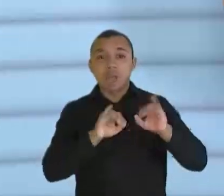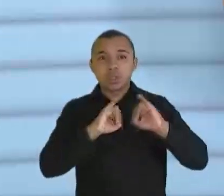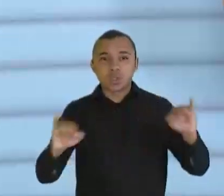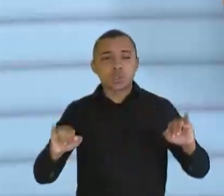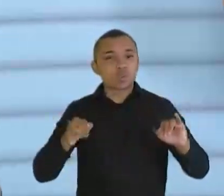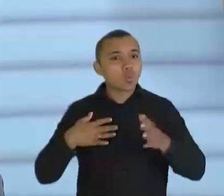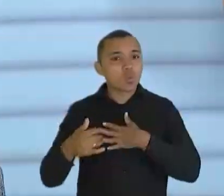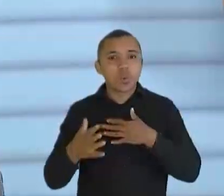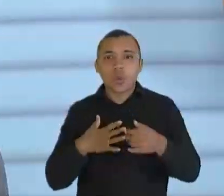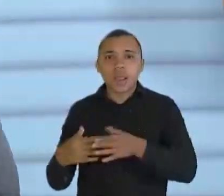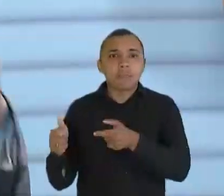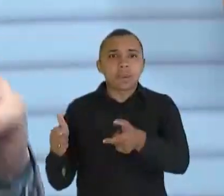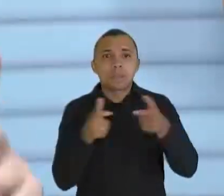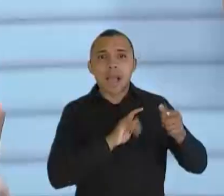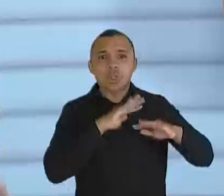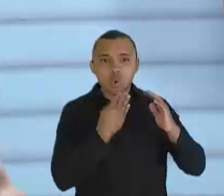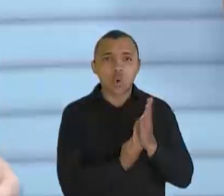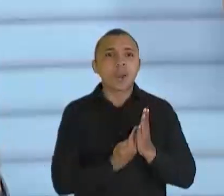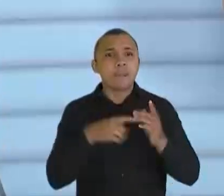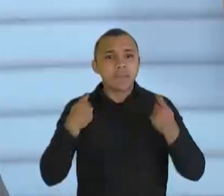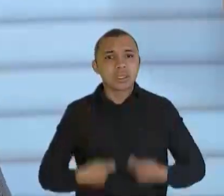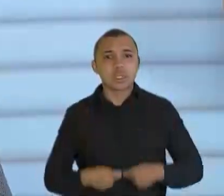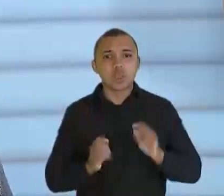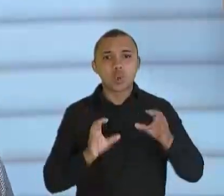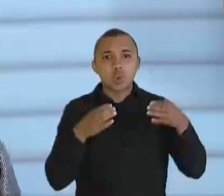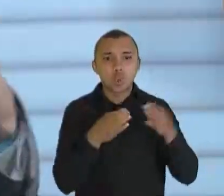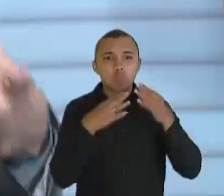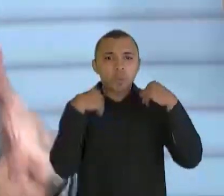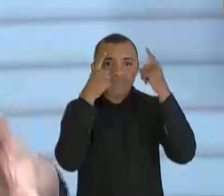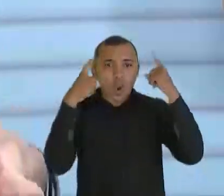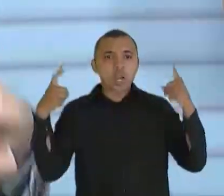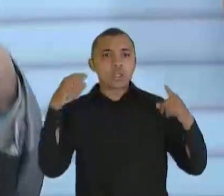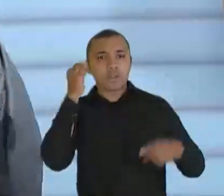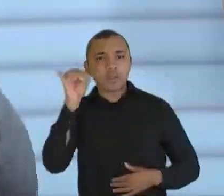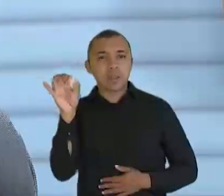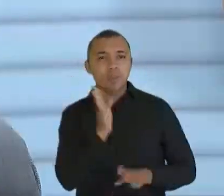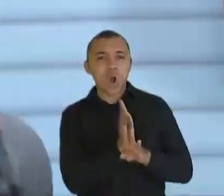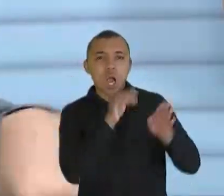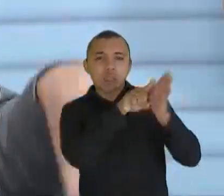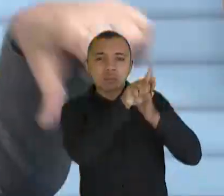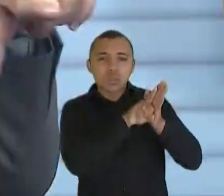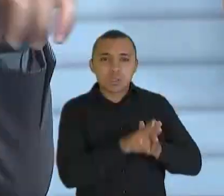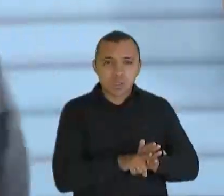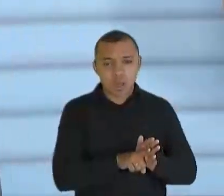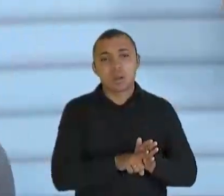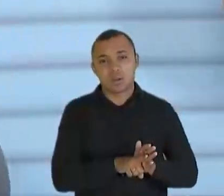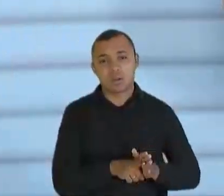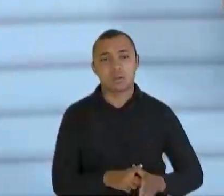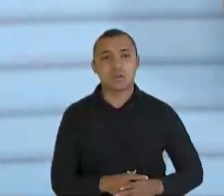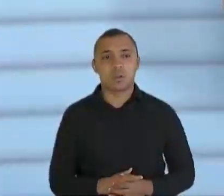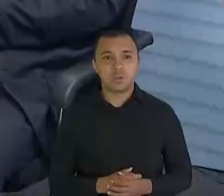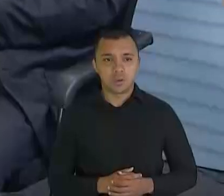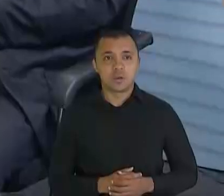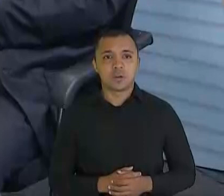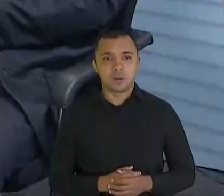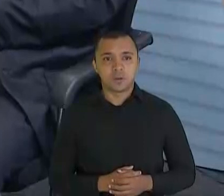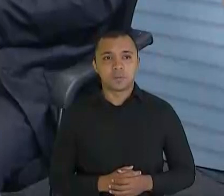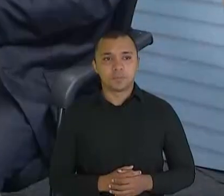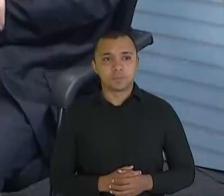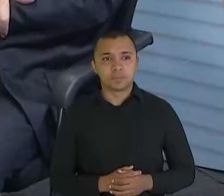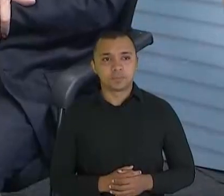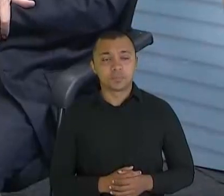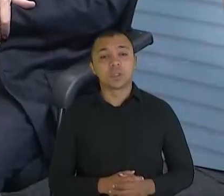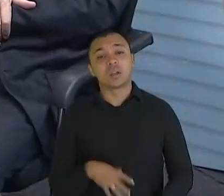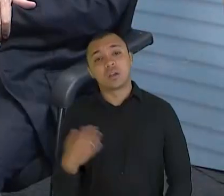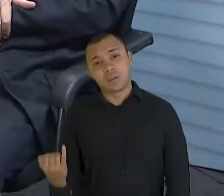prevenção à violência para identificar sinais de violência, para comunicar, para ativar. Né? Prevenção, exatamente. Olhar com é cuidado.